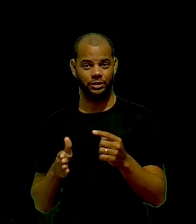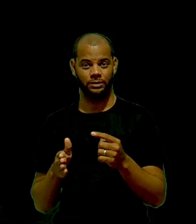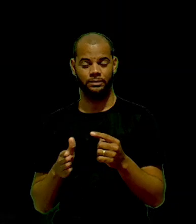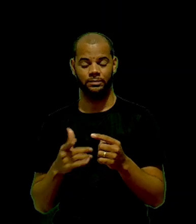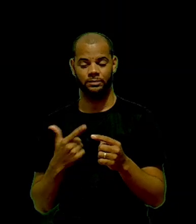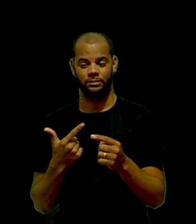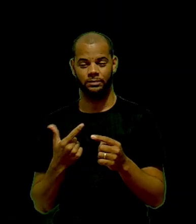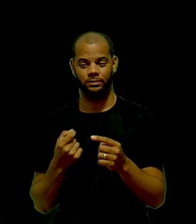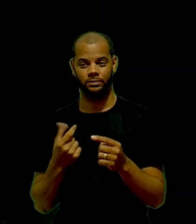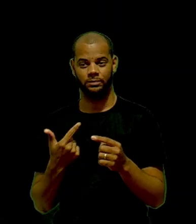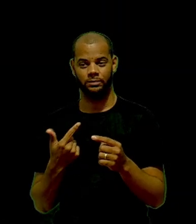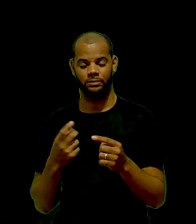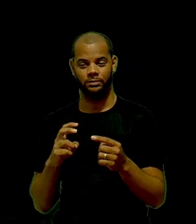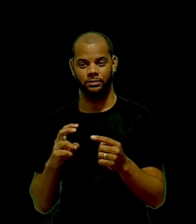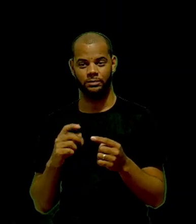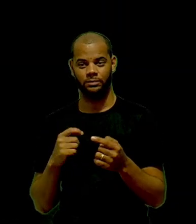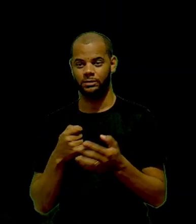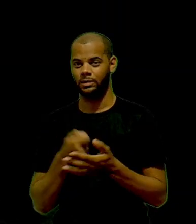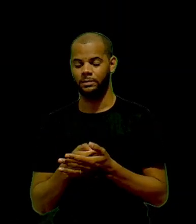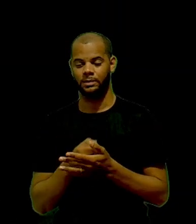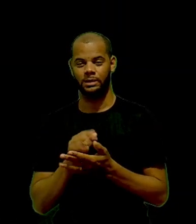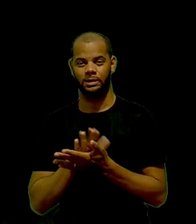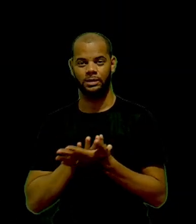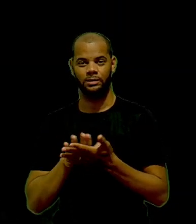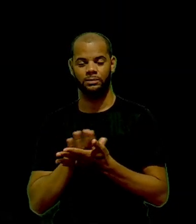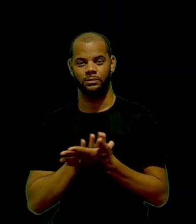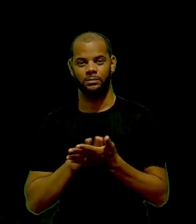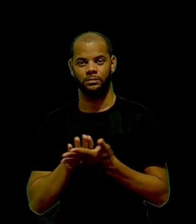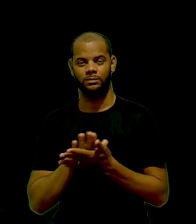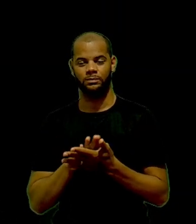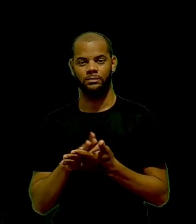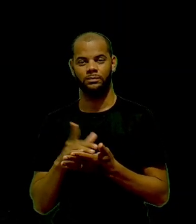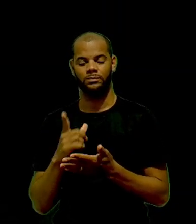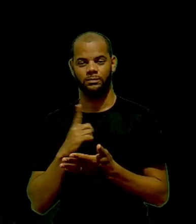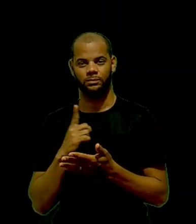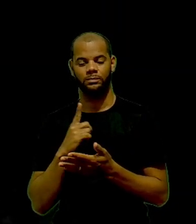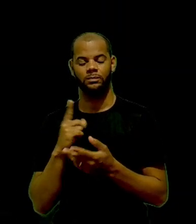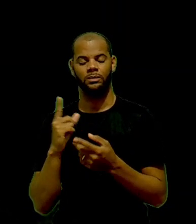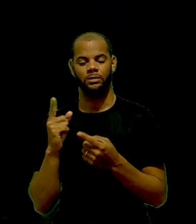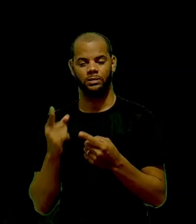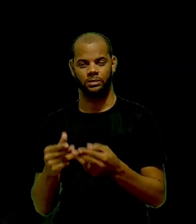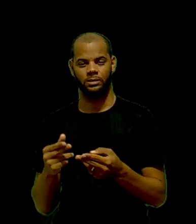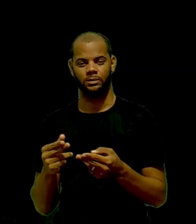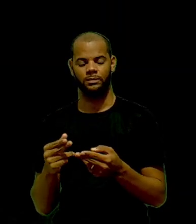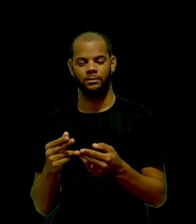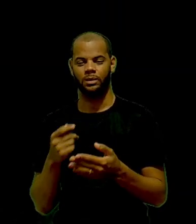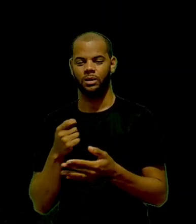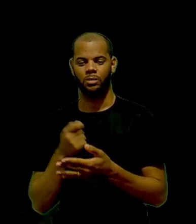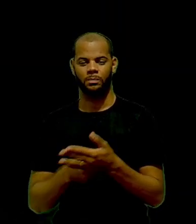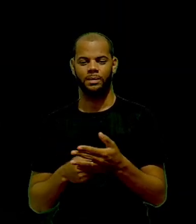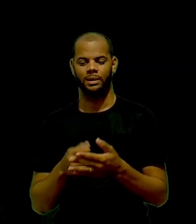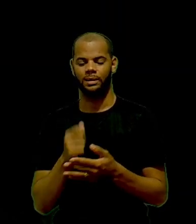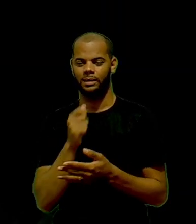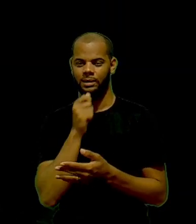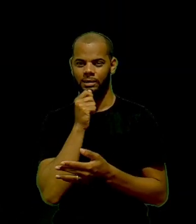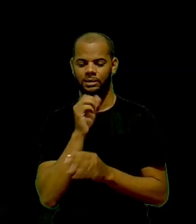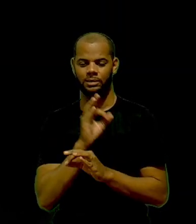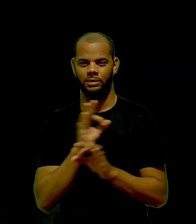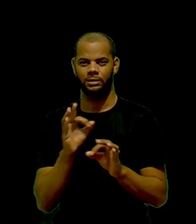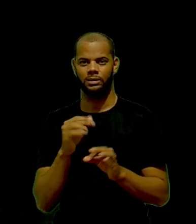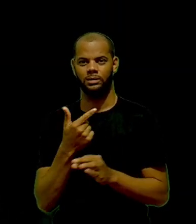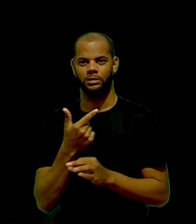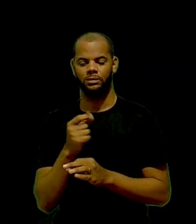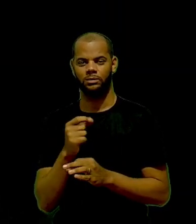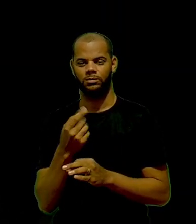2025 não paga essa tarifa. Na minha casa eu tenho geração fotovoltaica e estou isenta dessas tarifas até